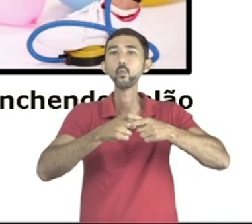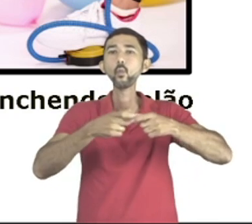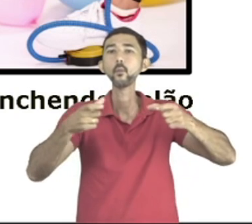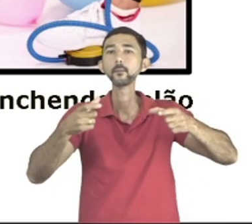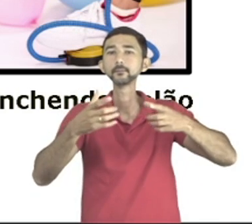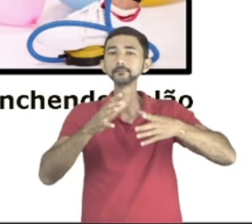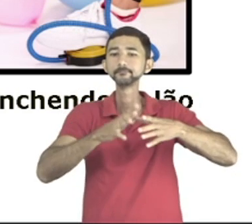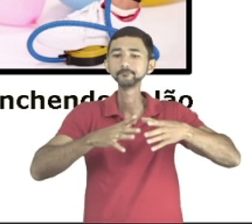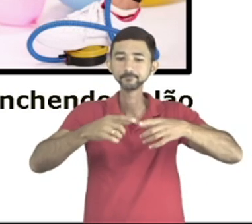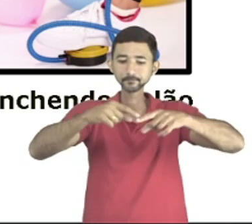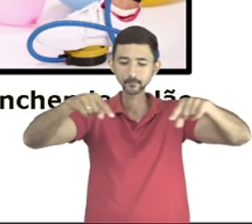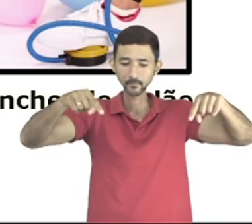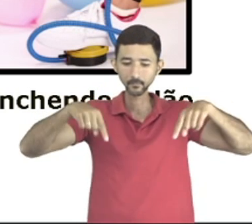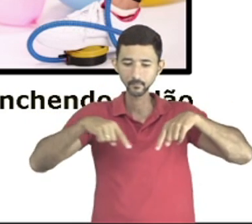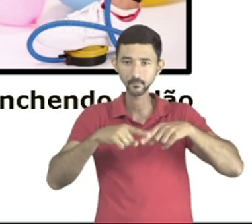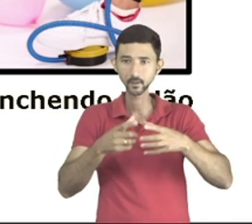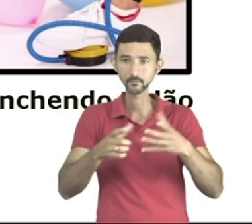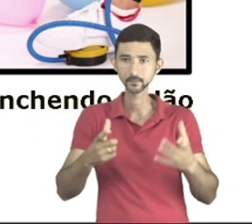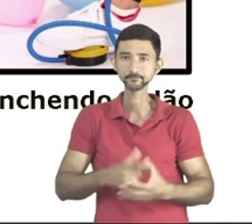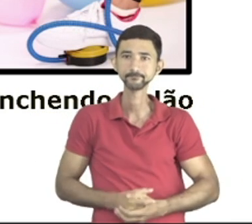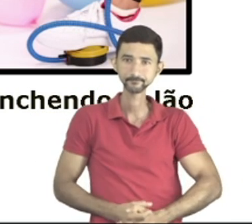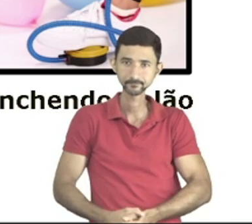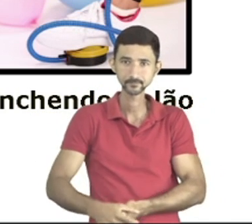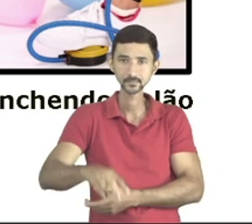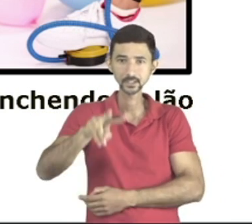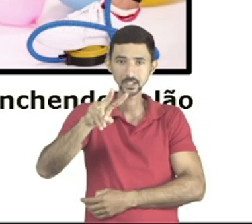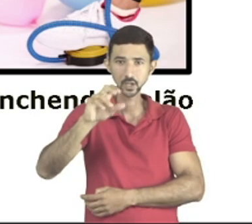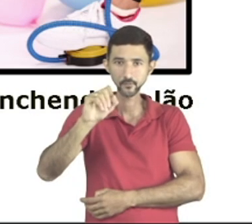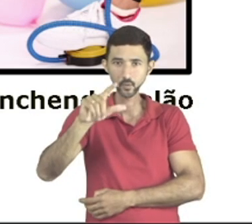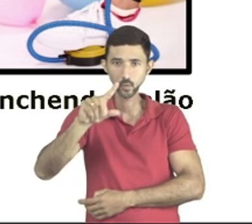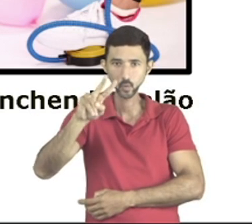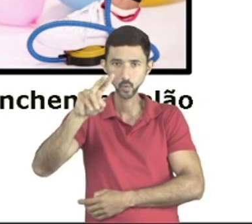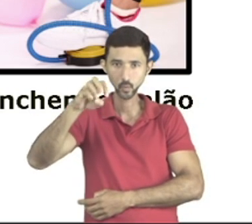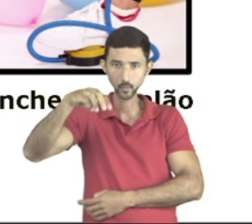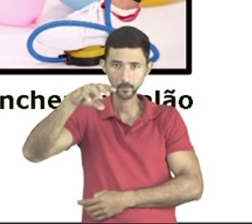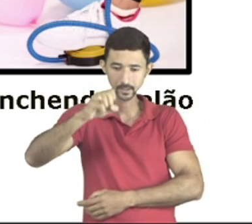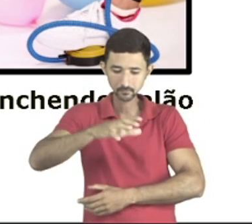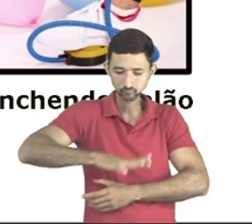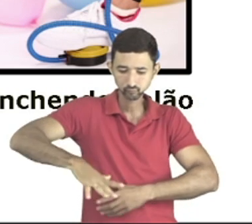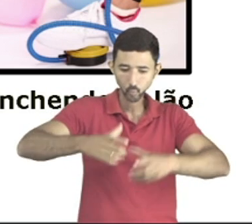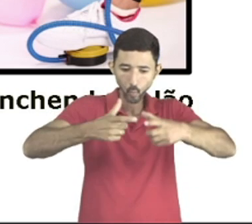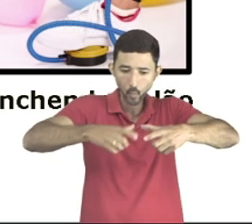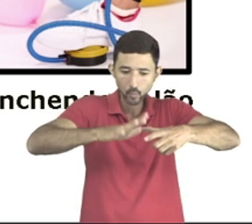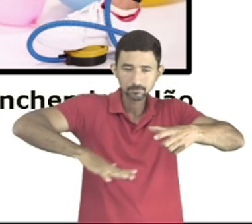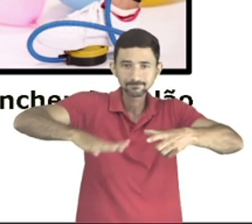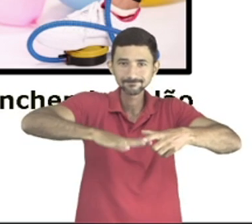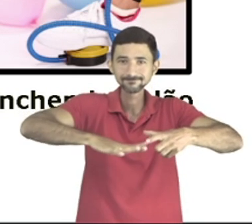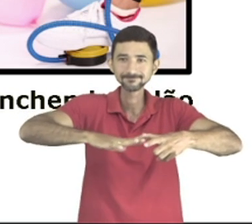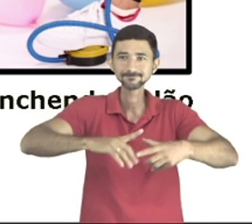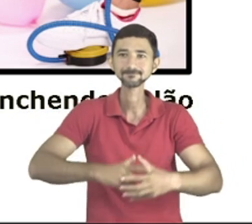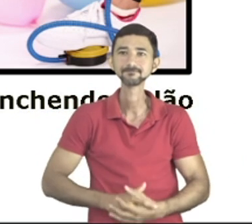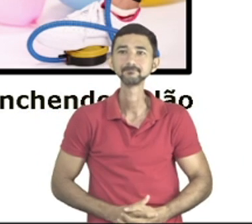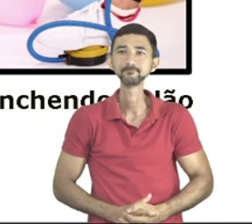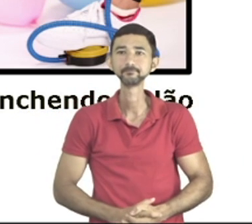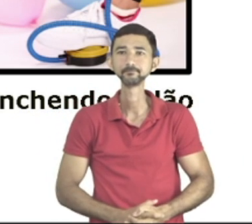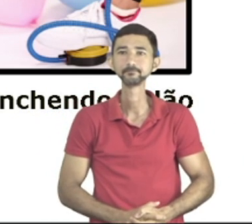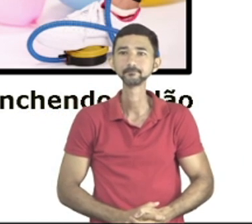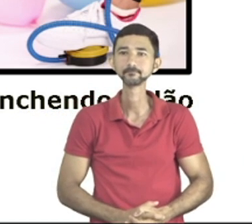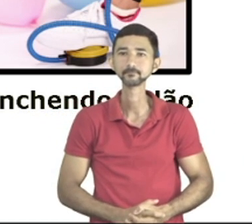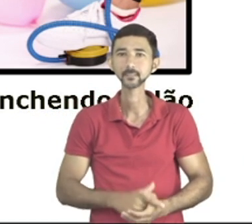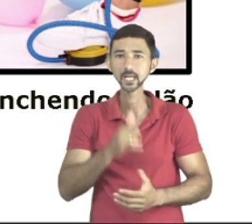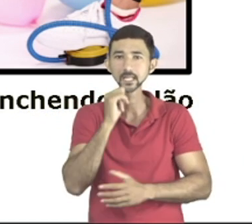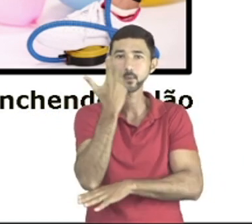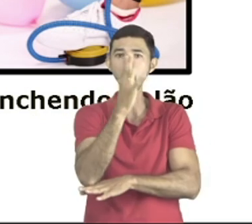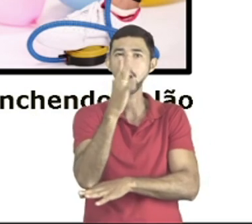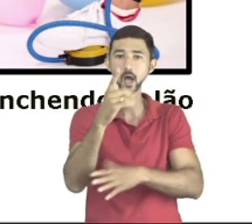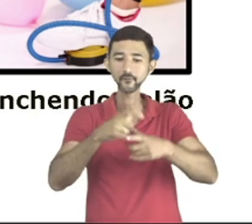extensão. Ela tem um volume, né, que é a capacidade de ocupar espaço. Uma árvore, ela